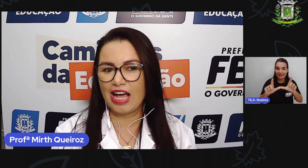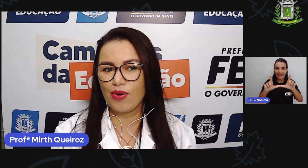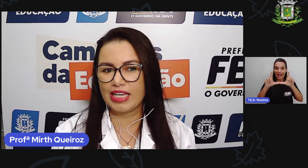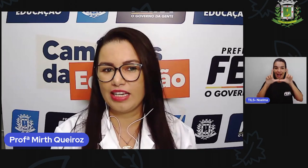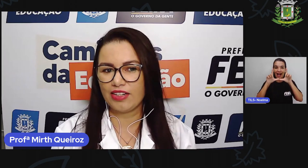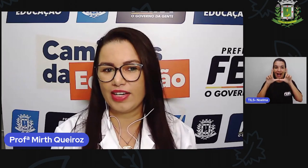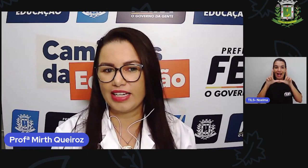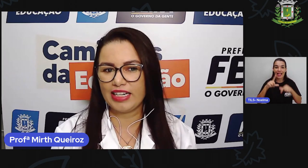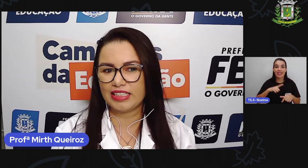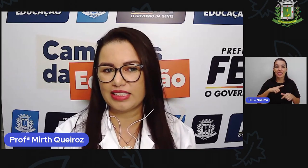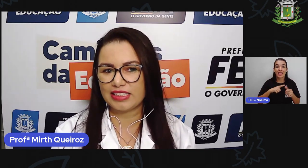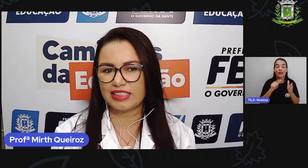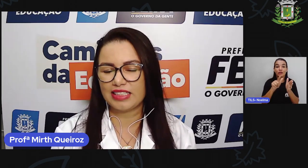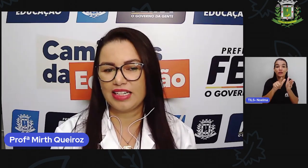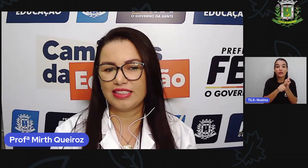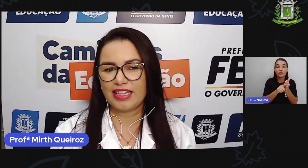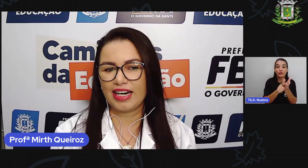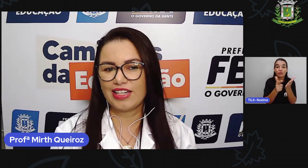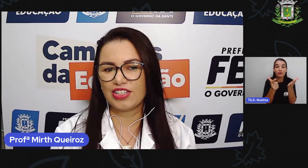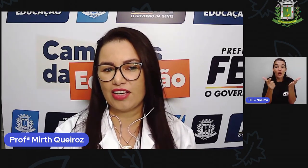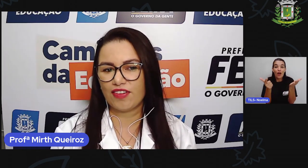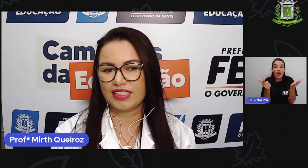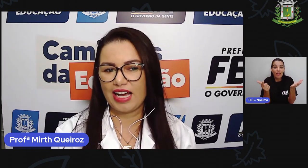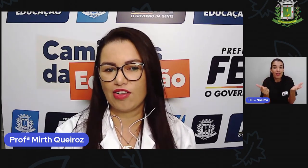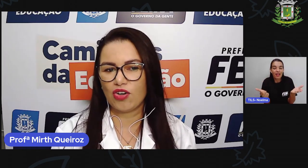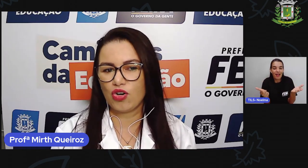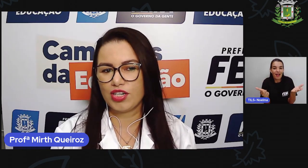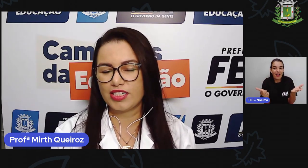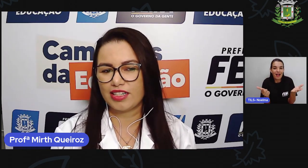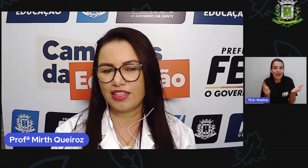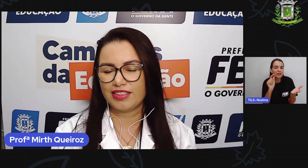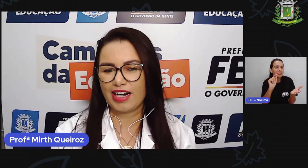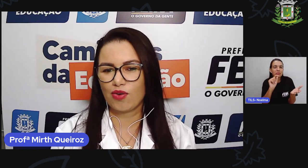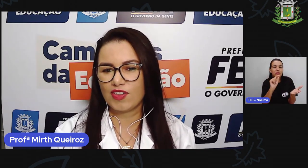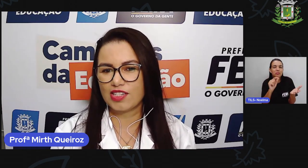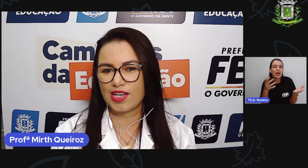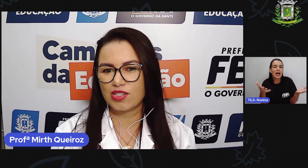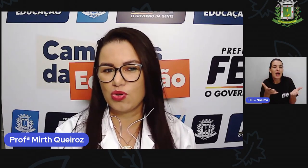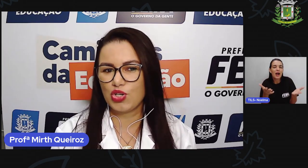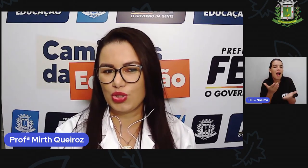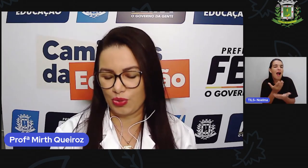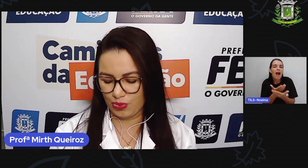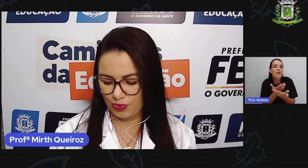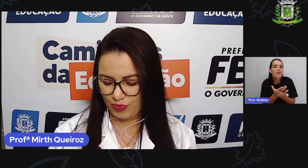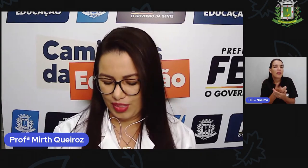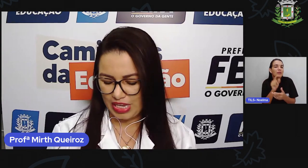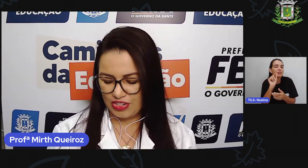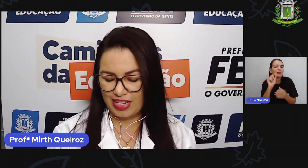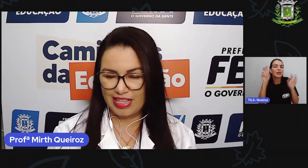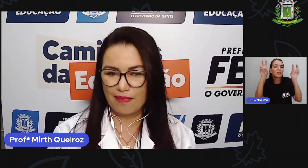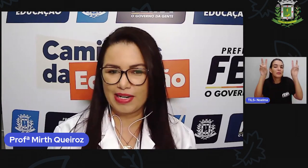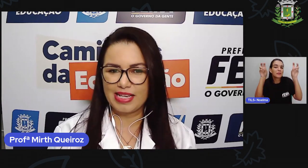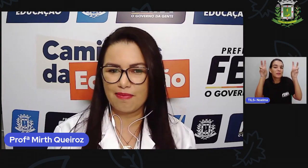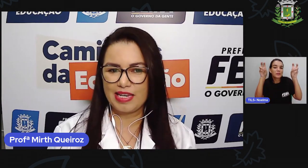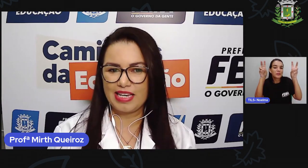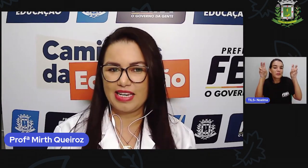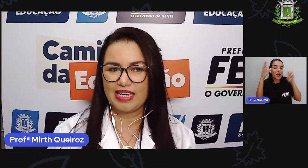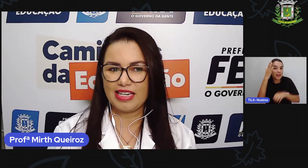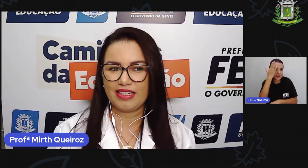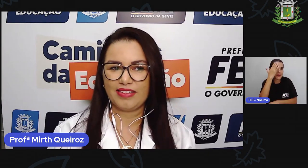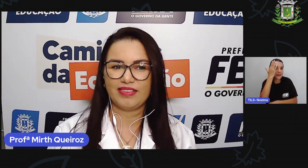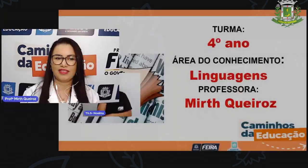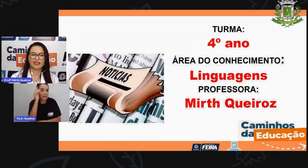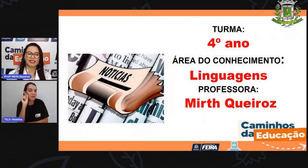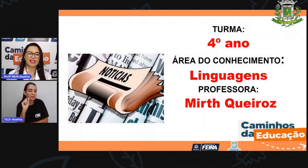jornal aqui, não é, crianças? Será de que vai ser a aula hoje? Será qual vai ser o assunto? Já dá para saber.